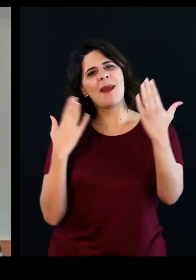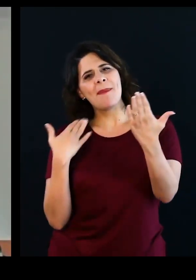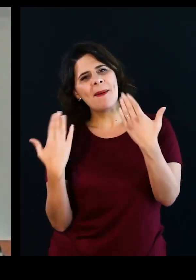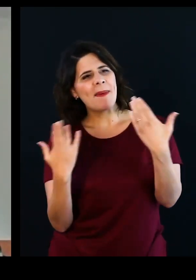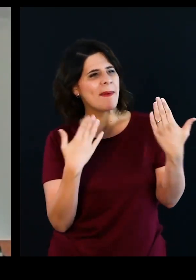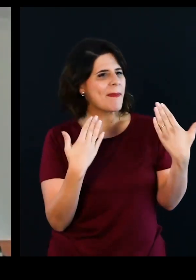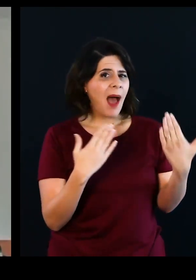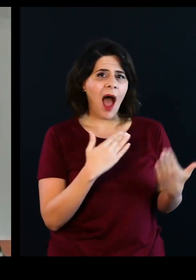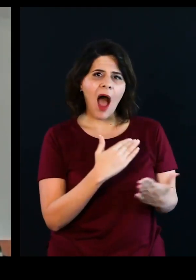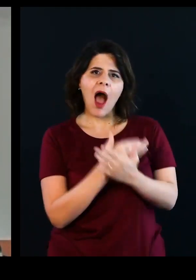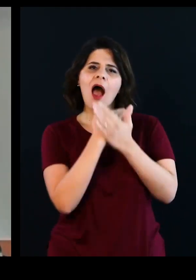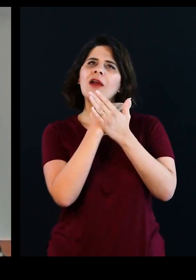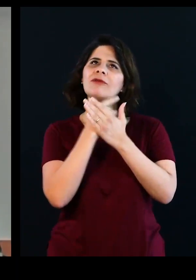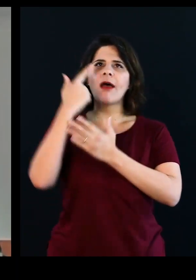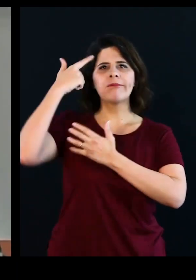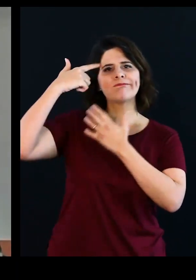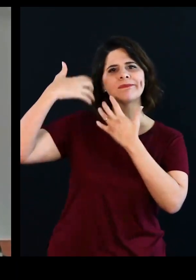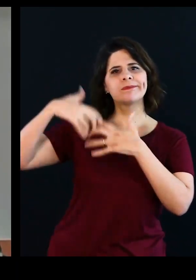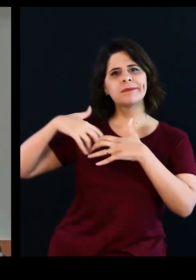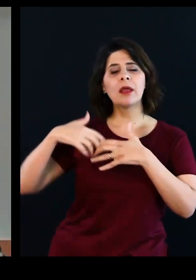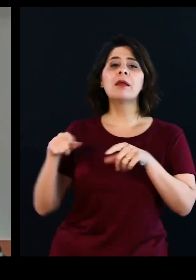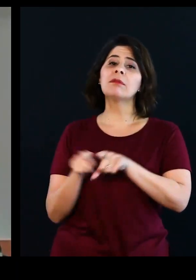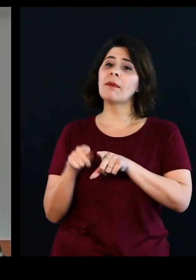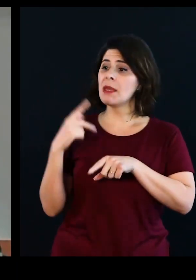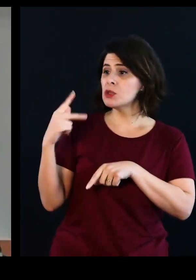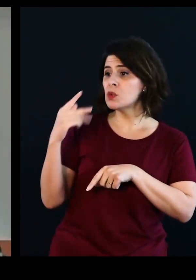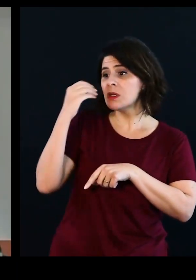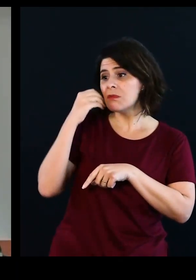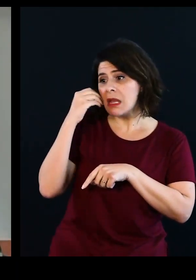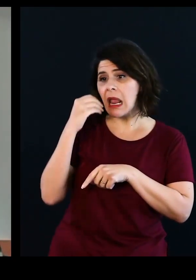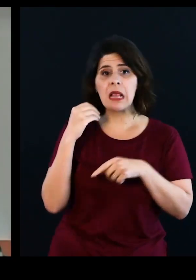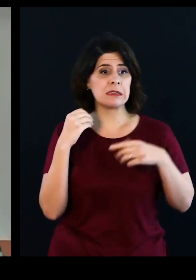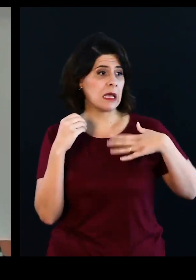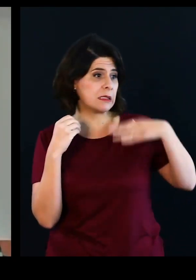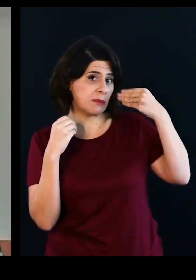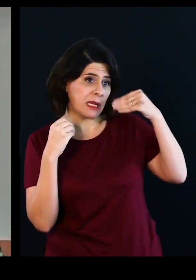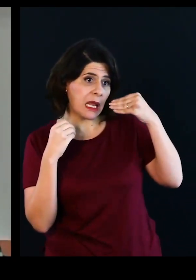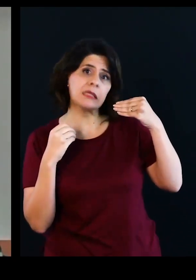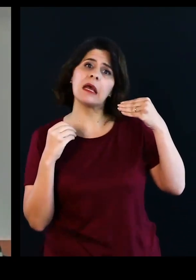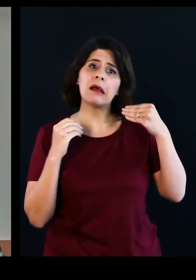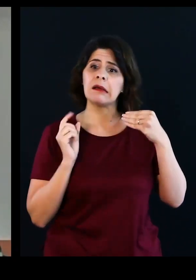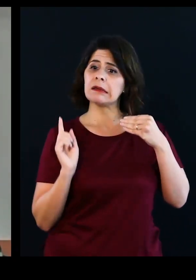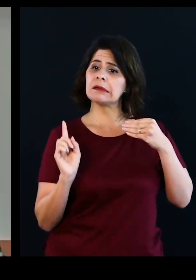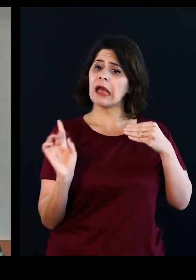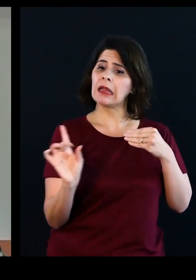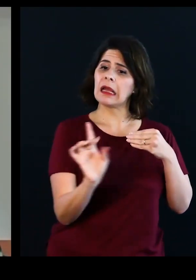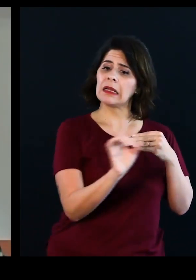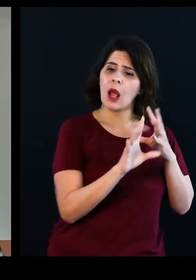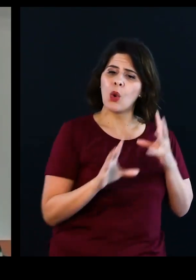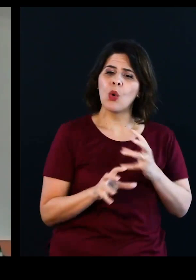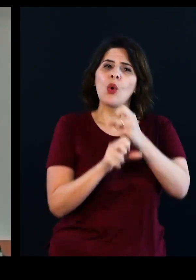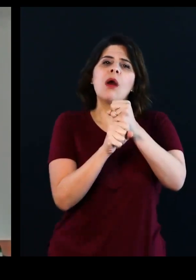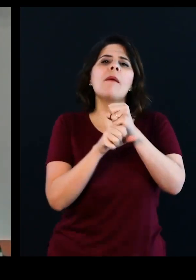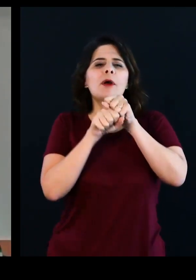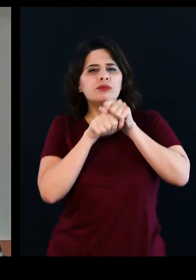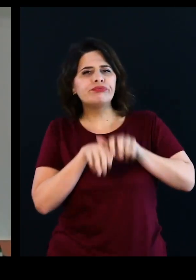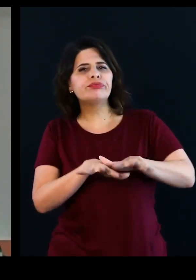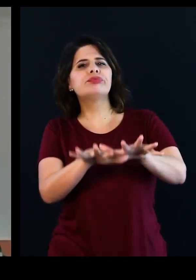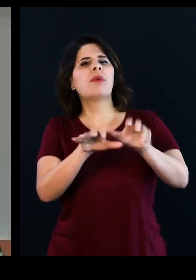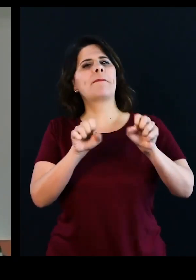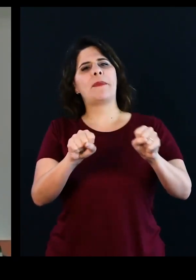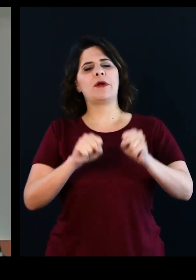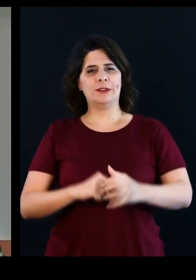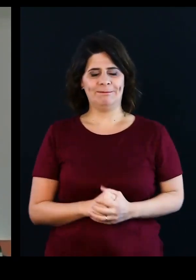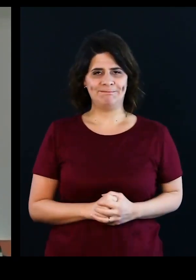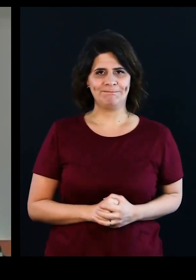possa refletir essa experiência múltipla que você tem, que o Hugo tem, e dentro da minha experiência também aqui na